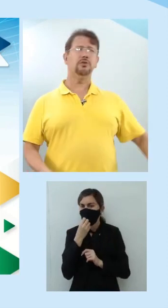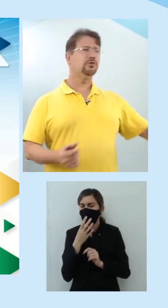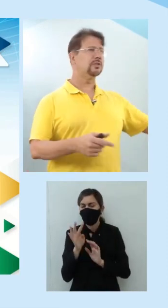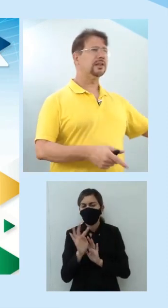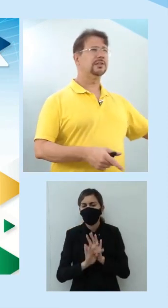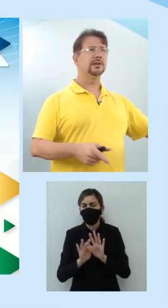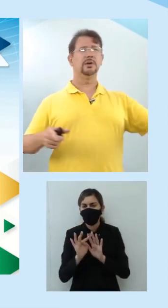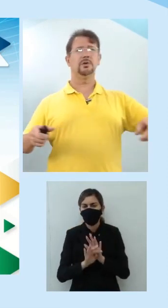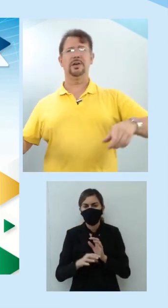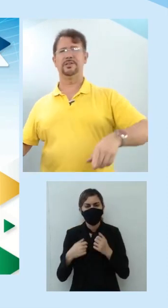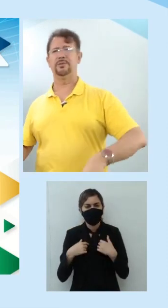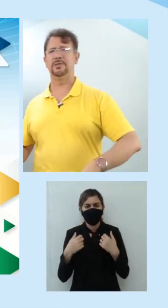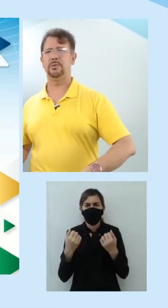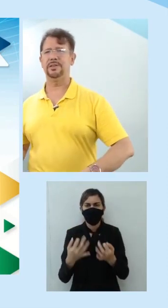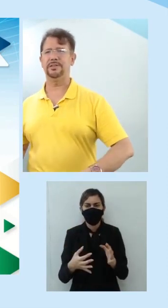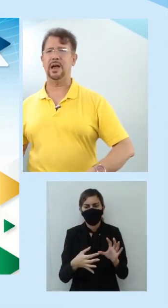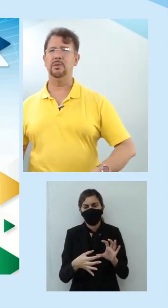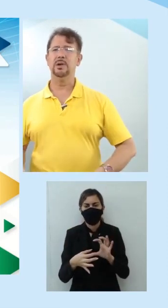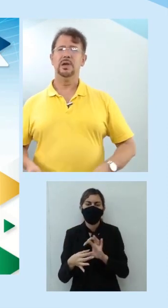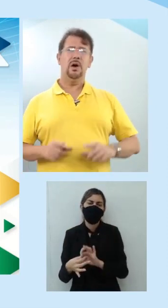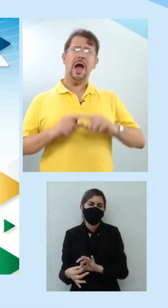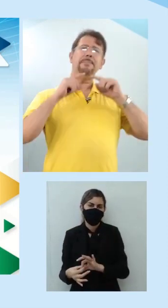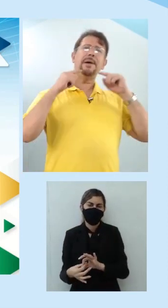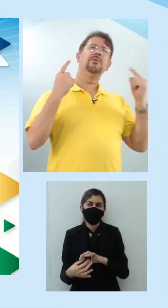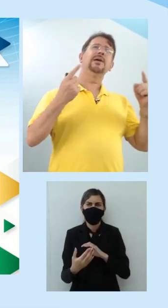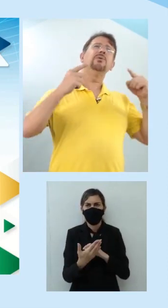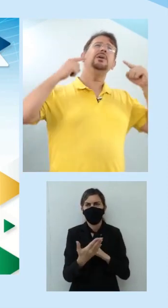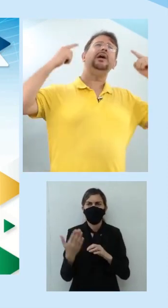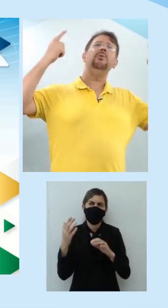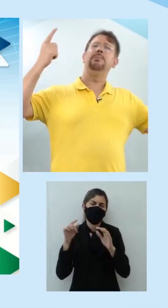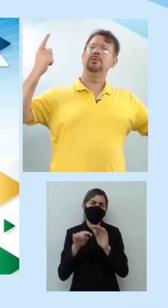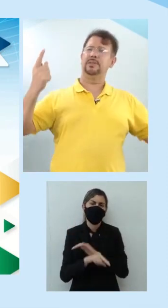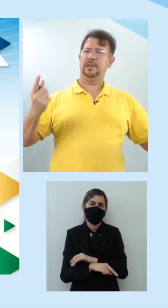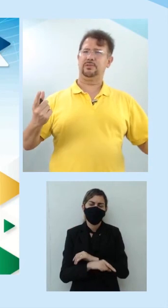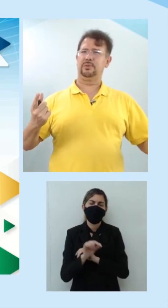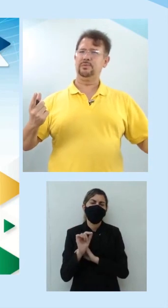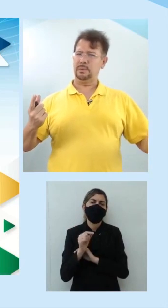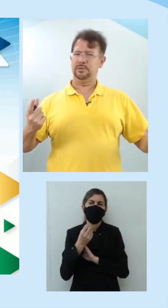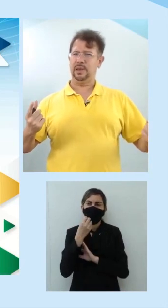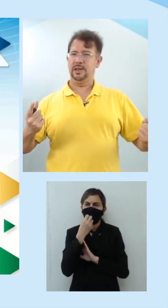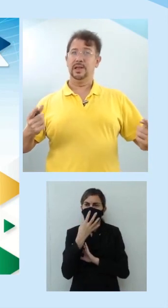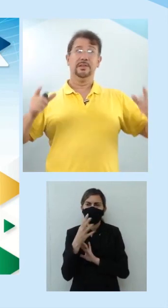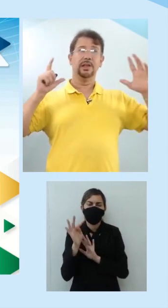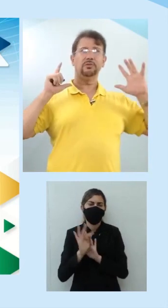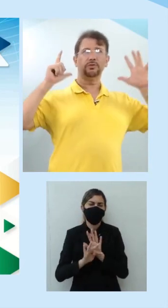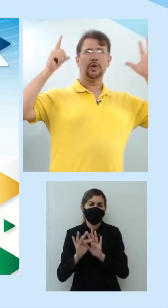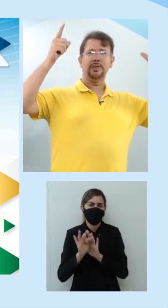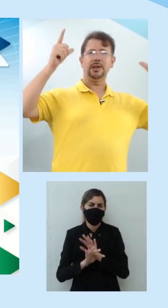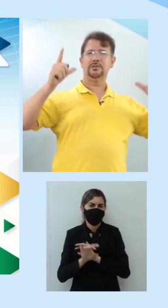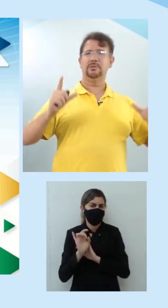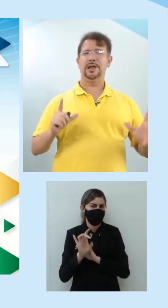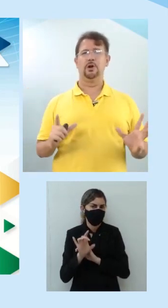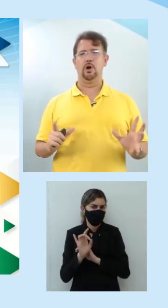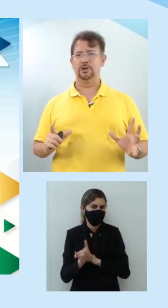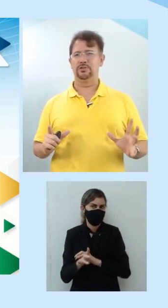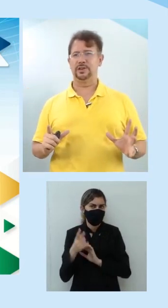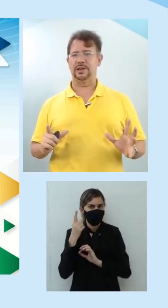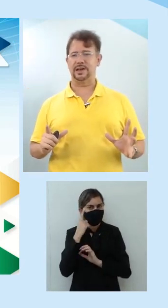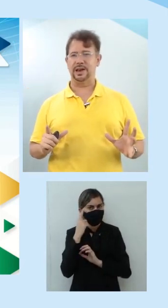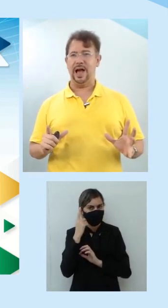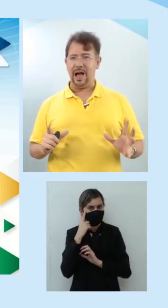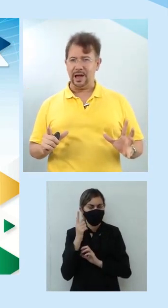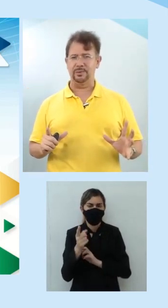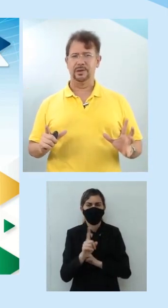Se eu estou tratando de coesão sequencial, a pergunta é o que é um bom texto? Vamos ver, não só na questão da